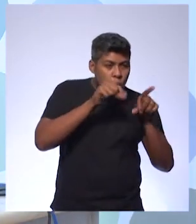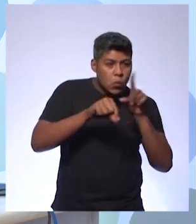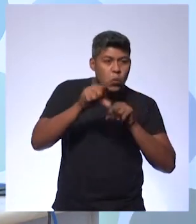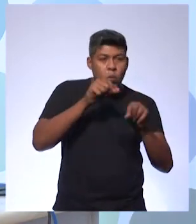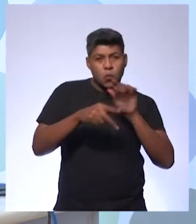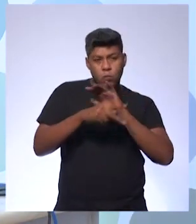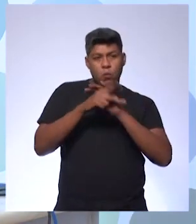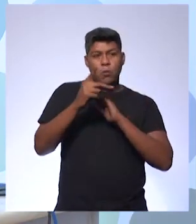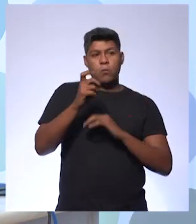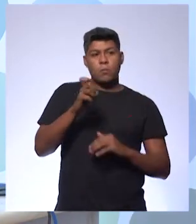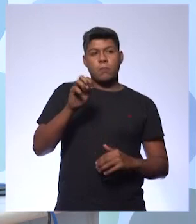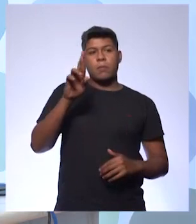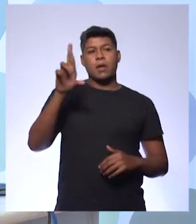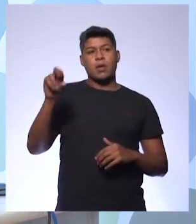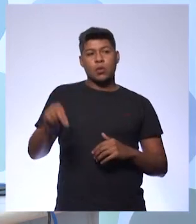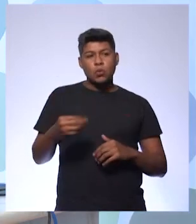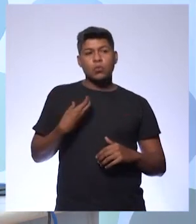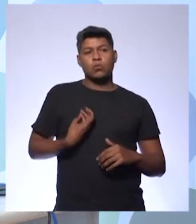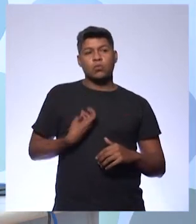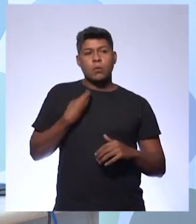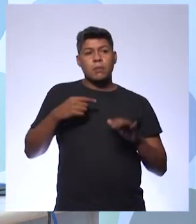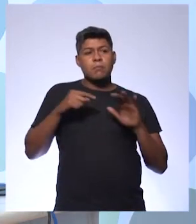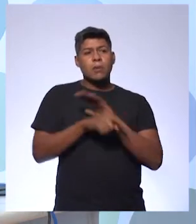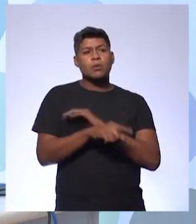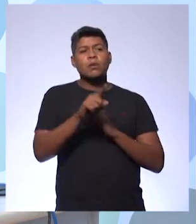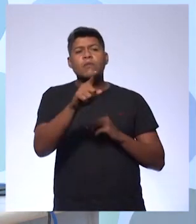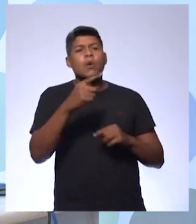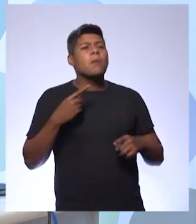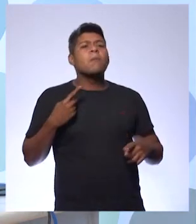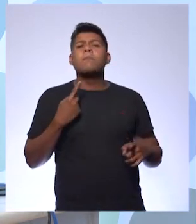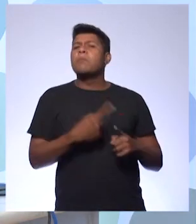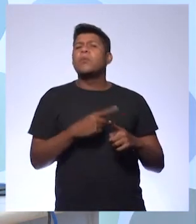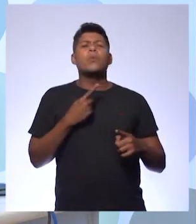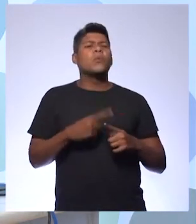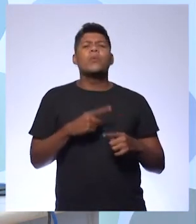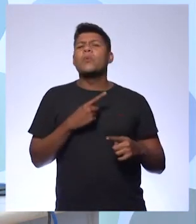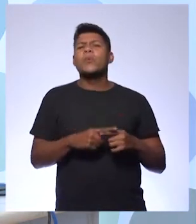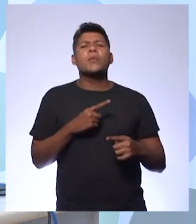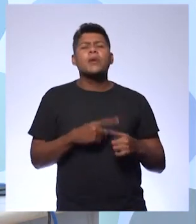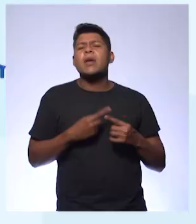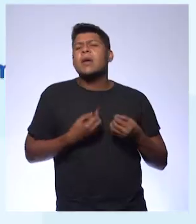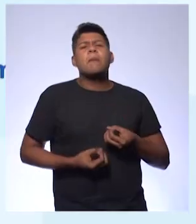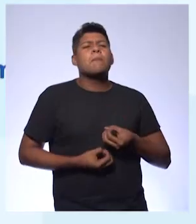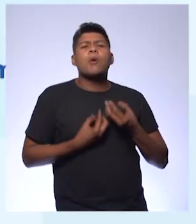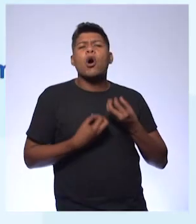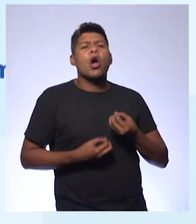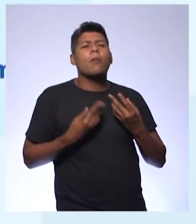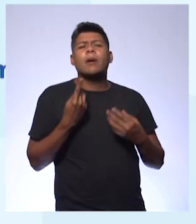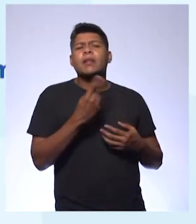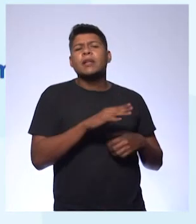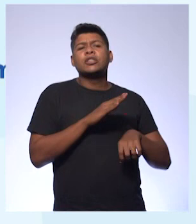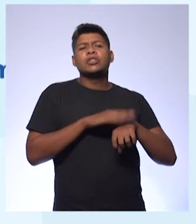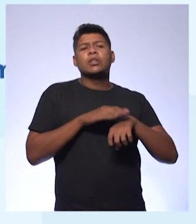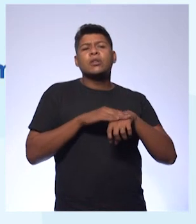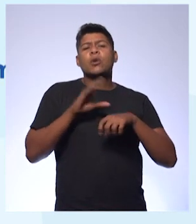que é o do Pedro Henrique, e eu pergunto a vocês, por que será que o poema dele se